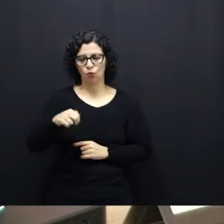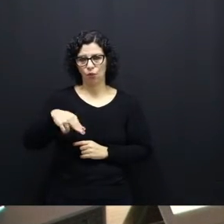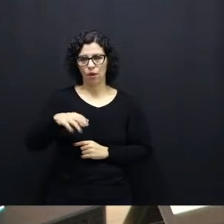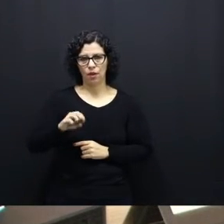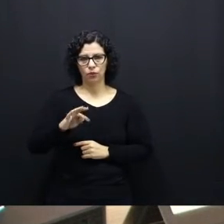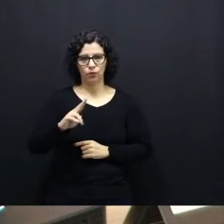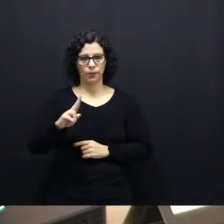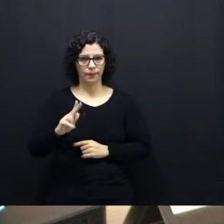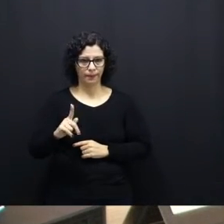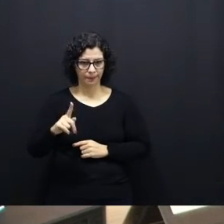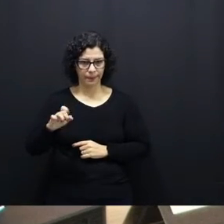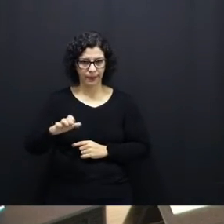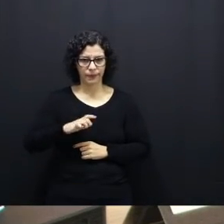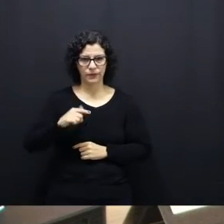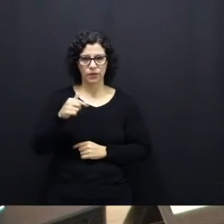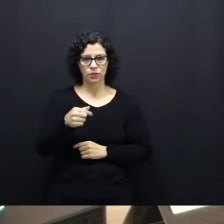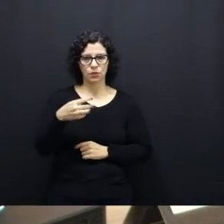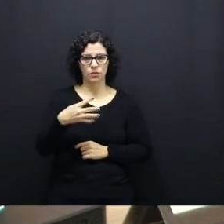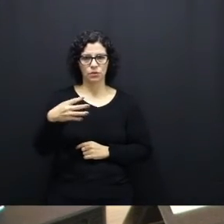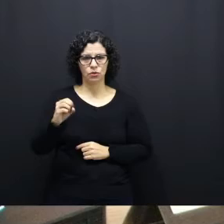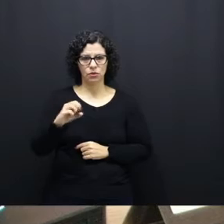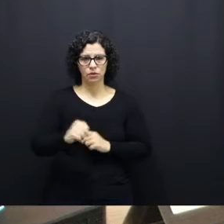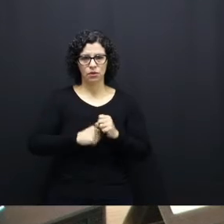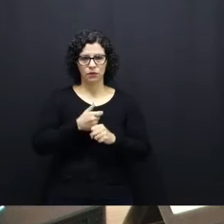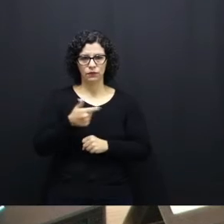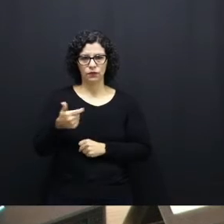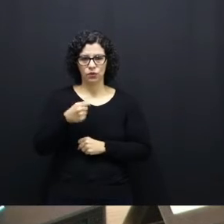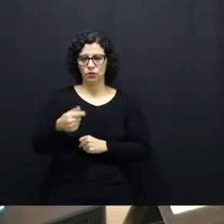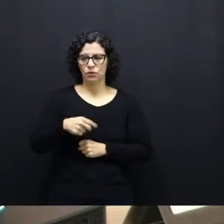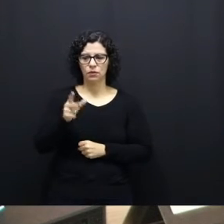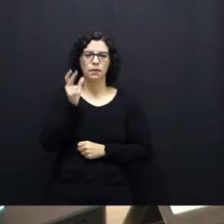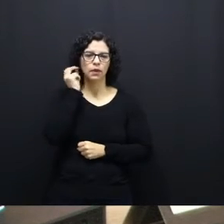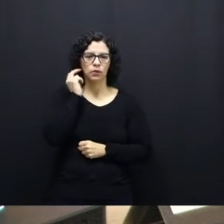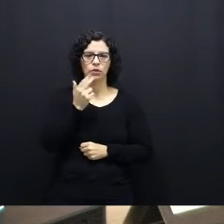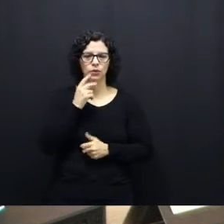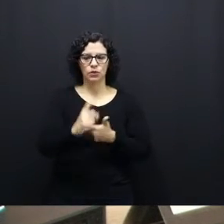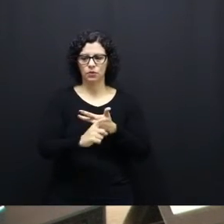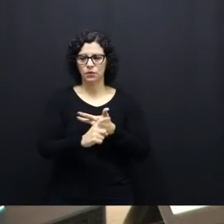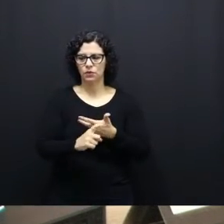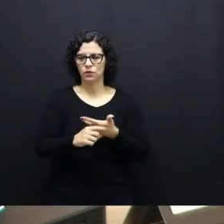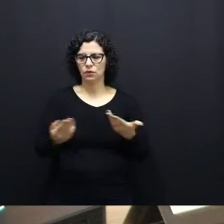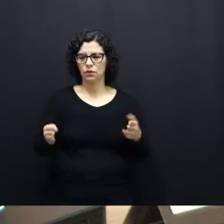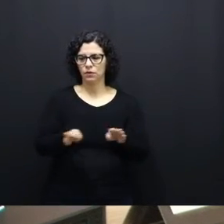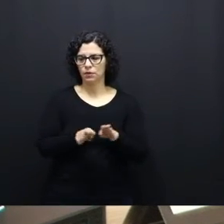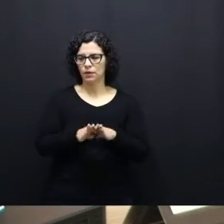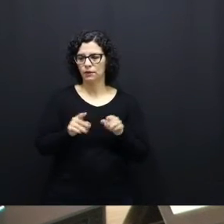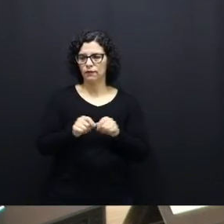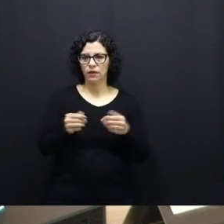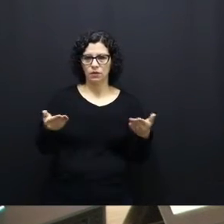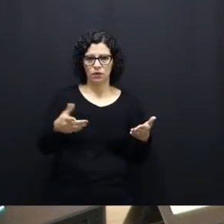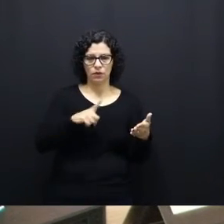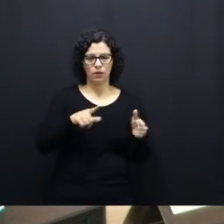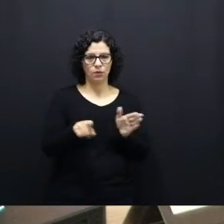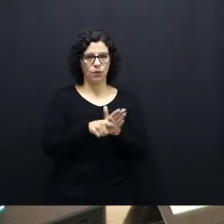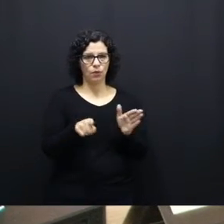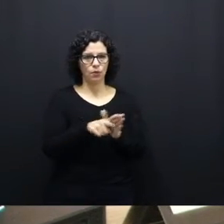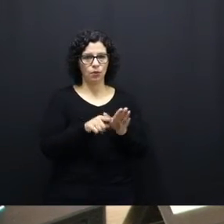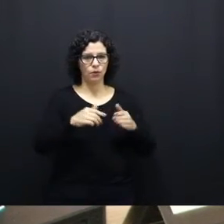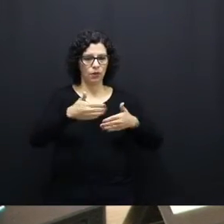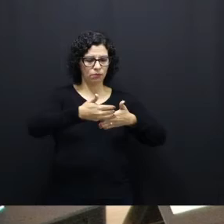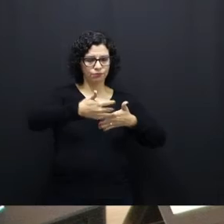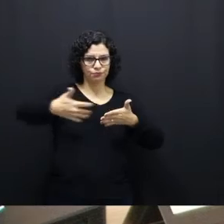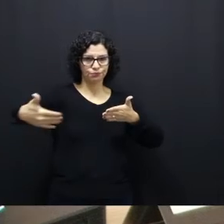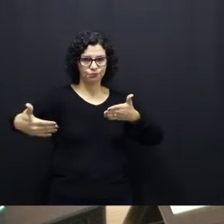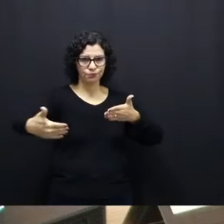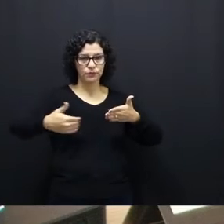indicação 7.402 2022 vereador Paulinho Maradona Poder Executivo que seja realizada a colocação de um guard-rail